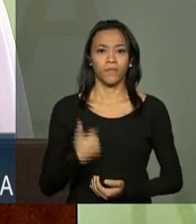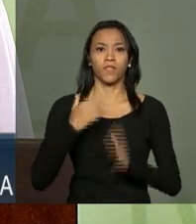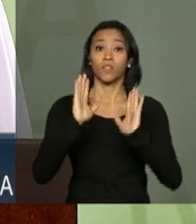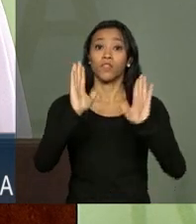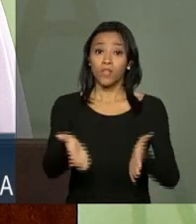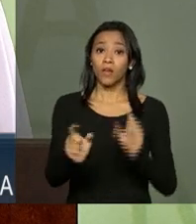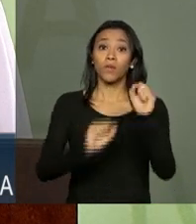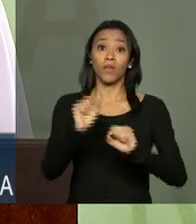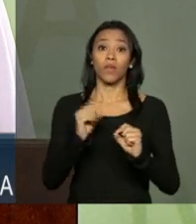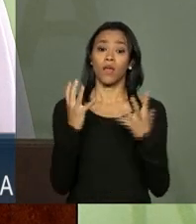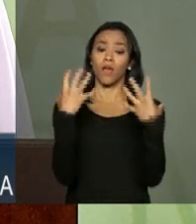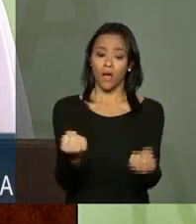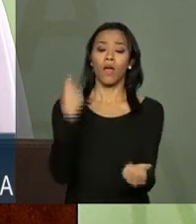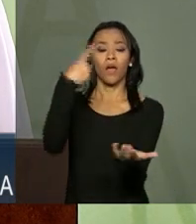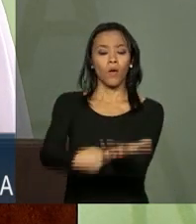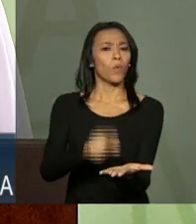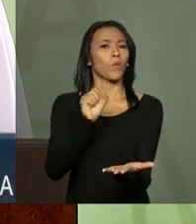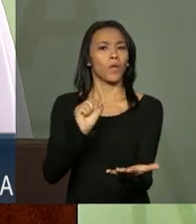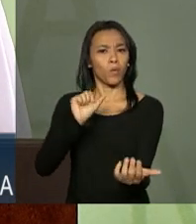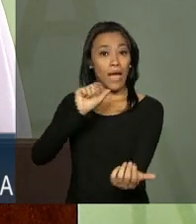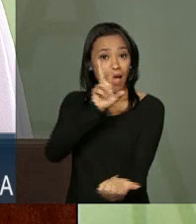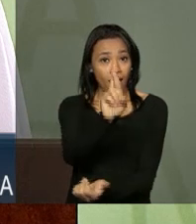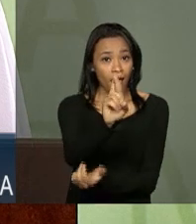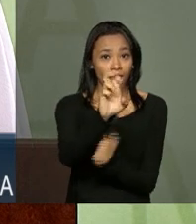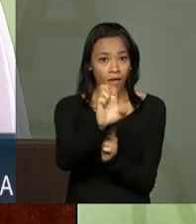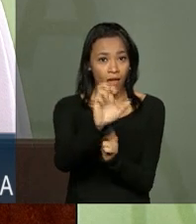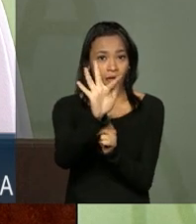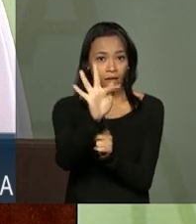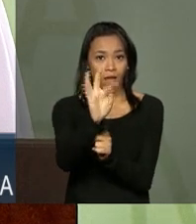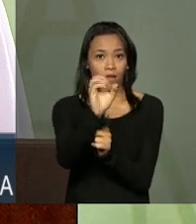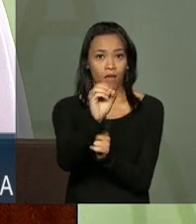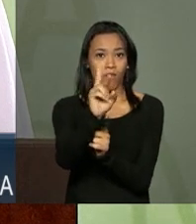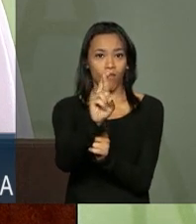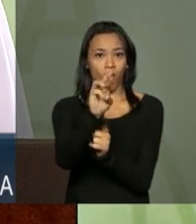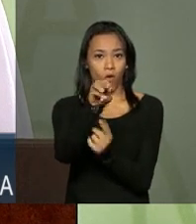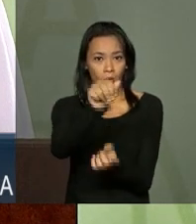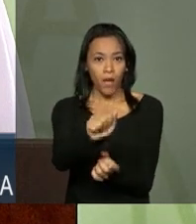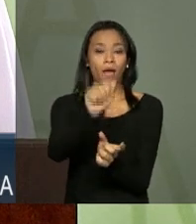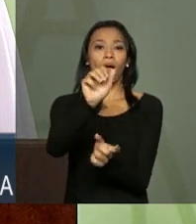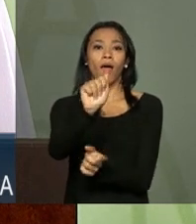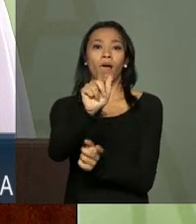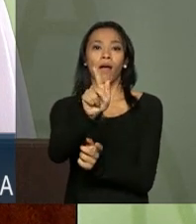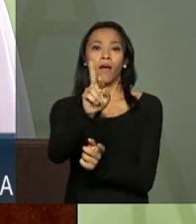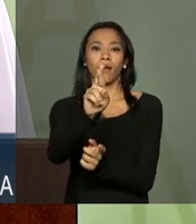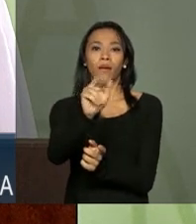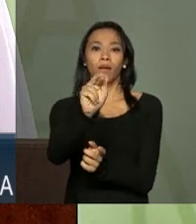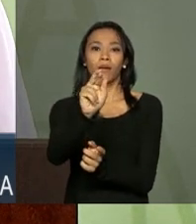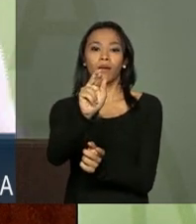assumido um compromisso com a reforma agrária. Sempre disse e reafirmo que a